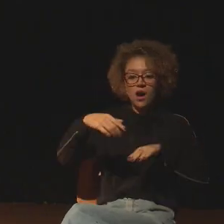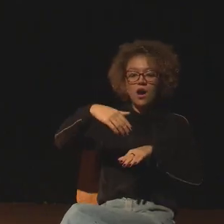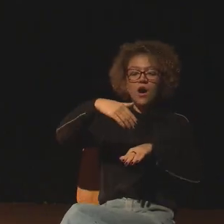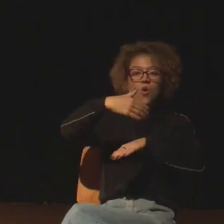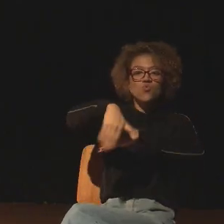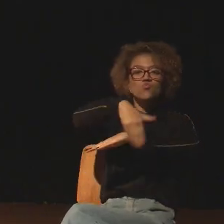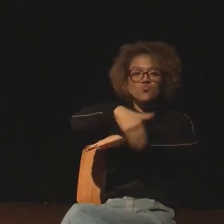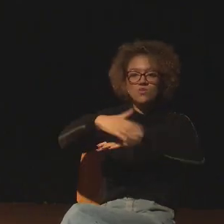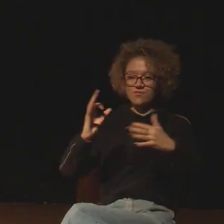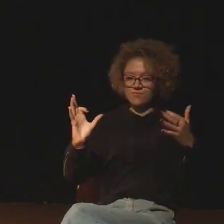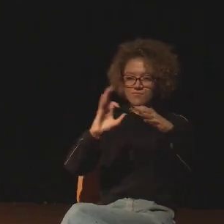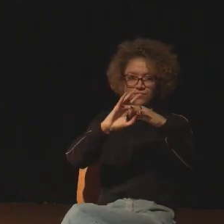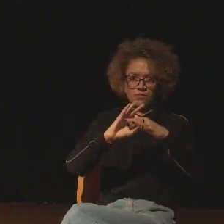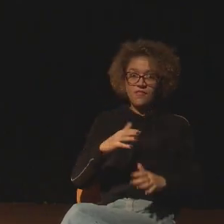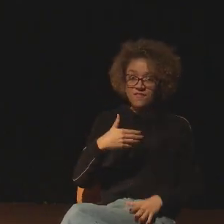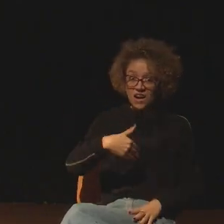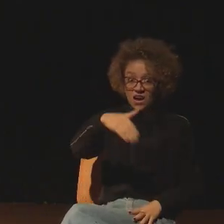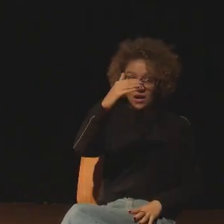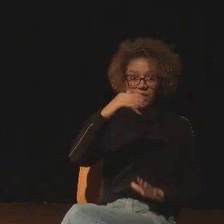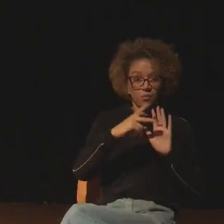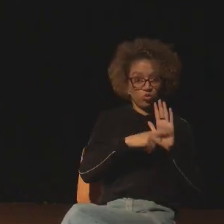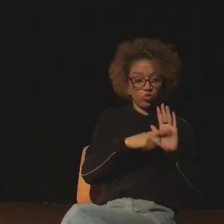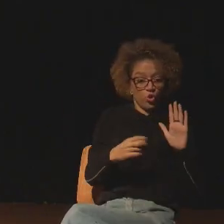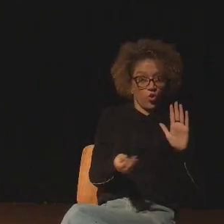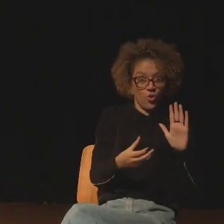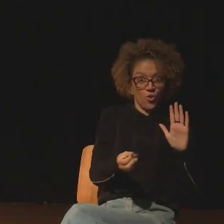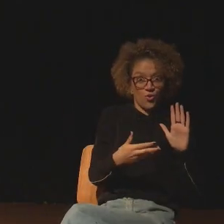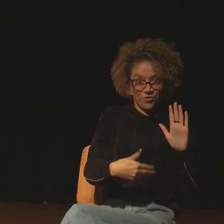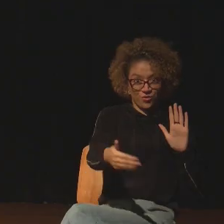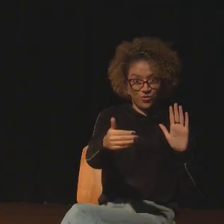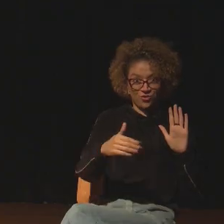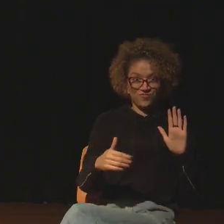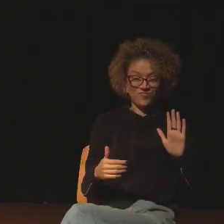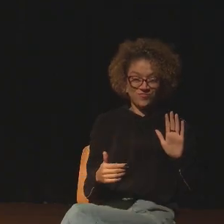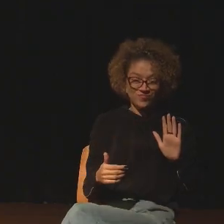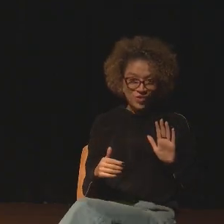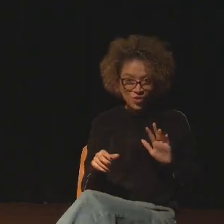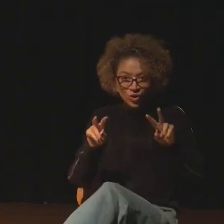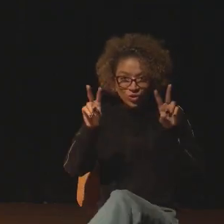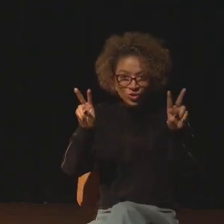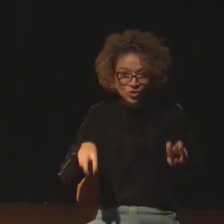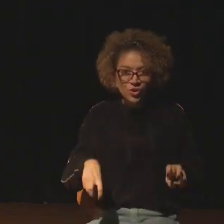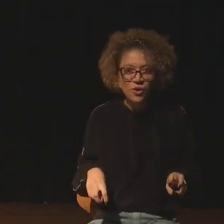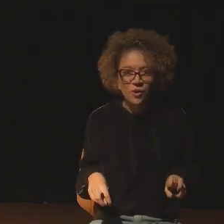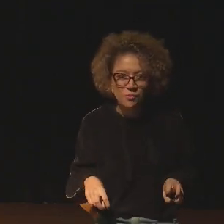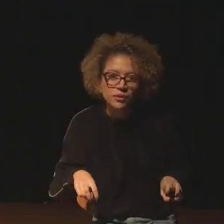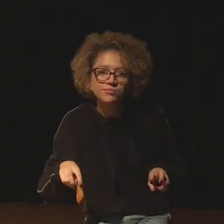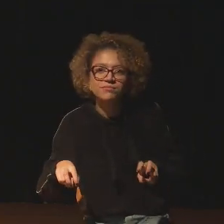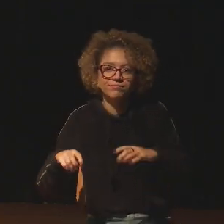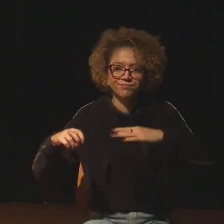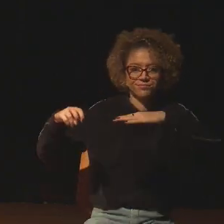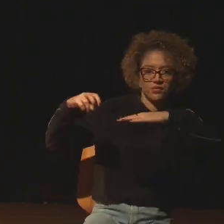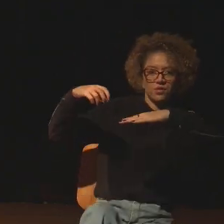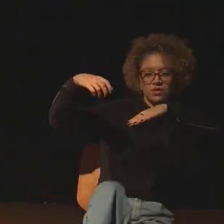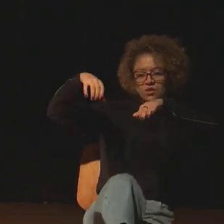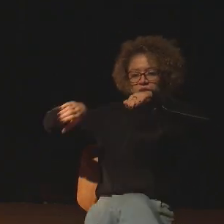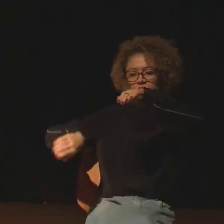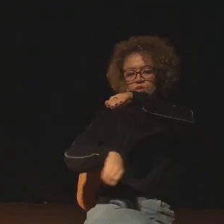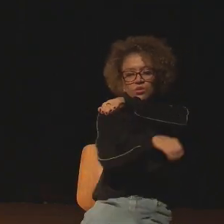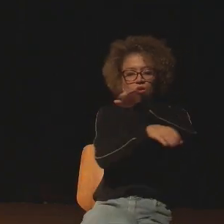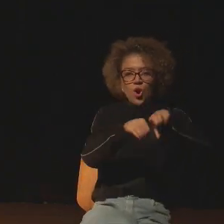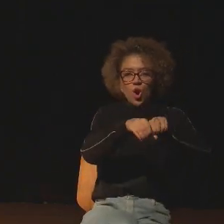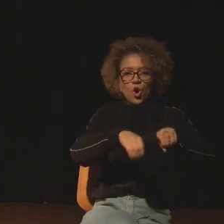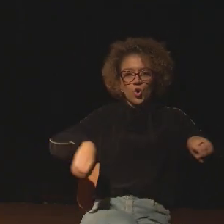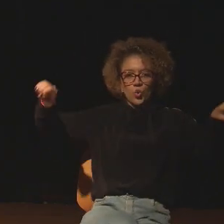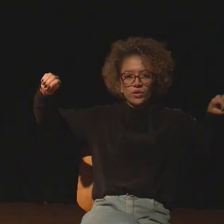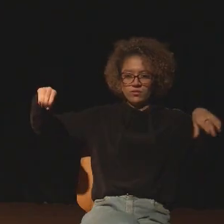que vai ser inaugurada agora, que tem a ver com essa, que é o túnel de conexão, que vai fazer com que os dois edifícios